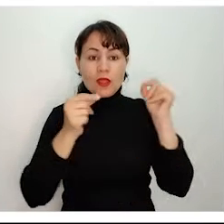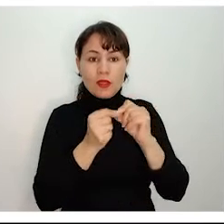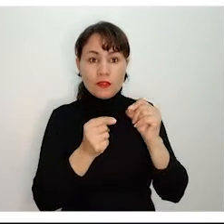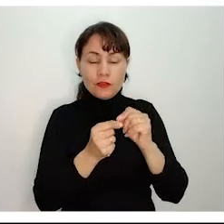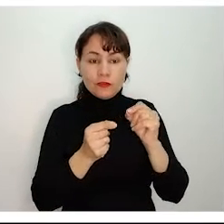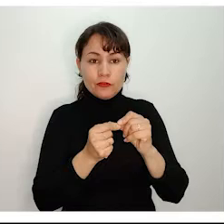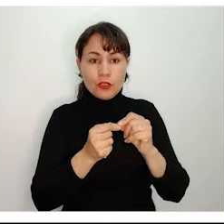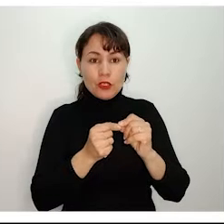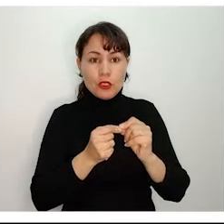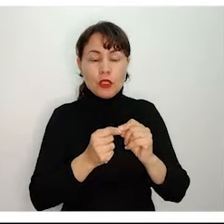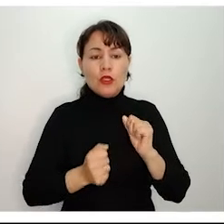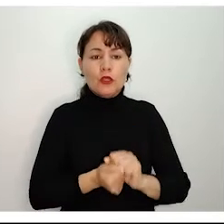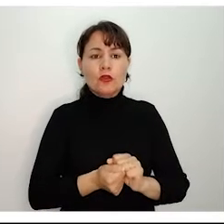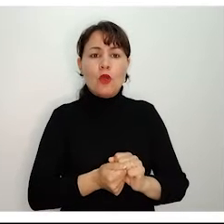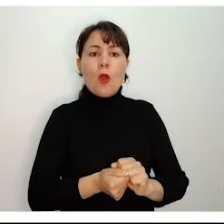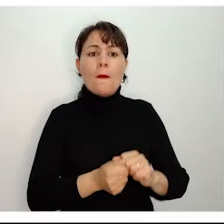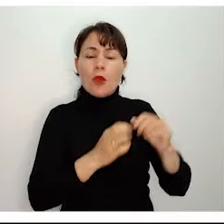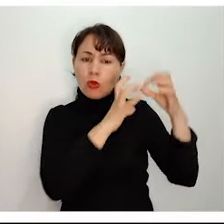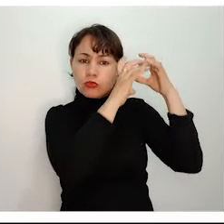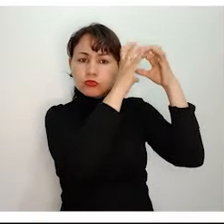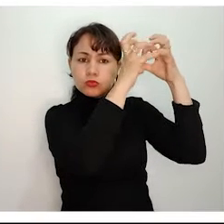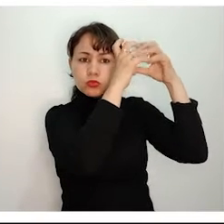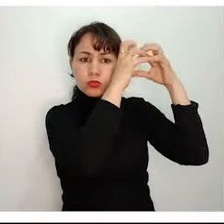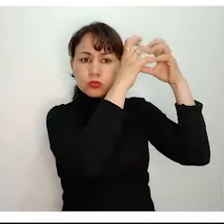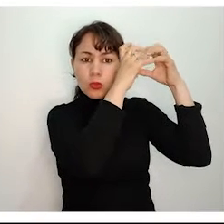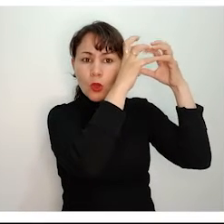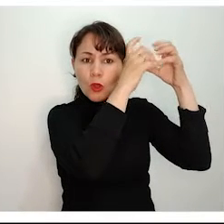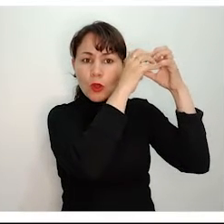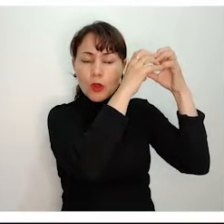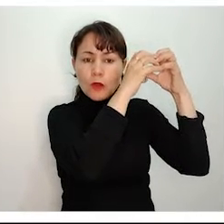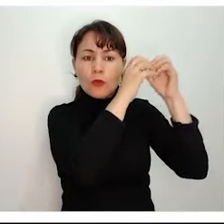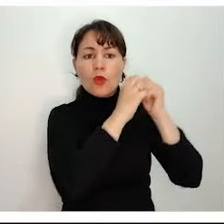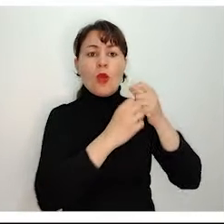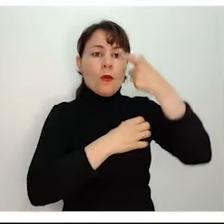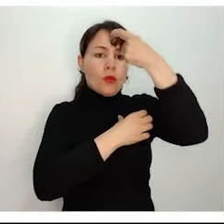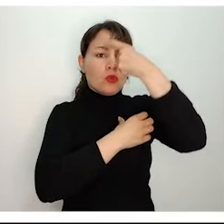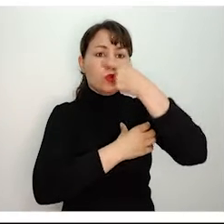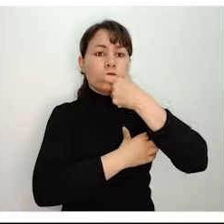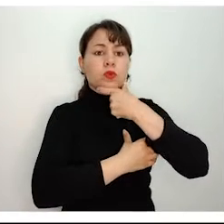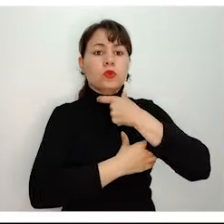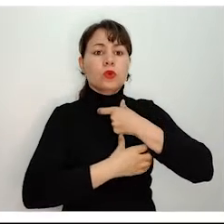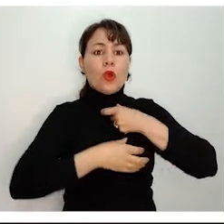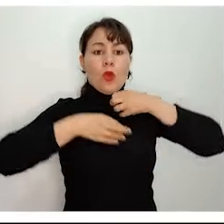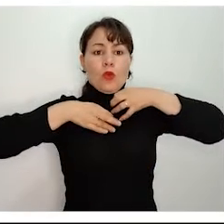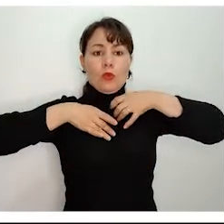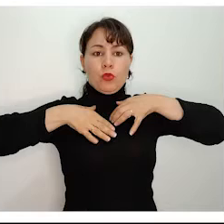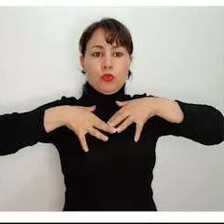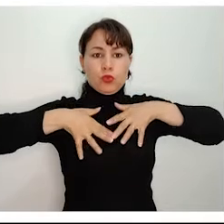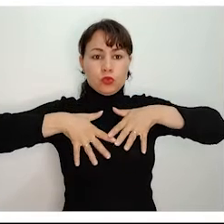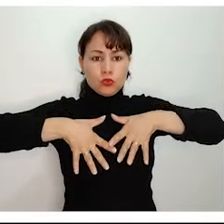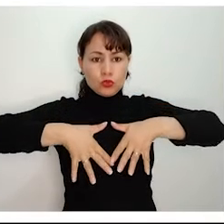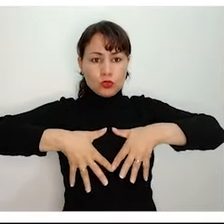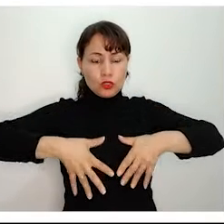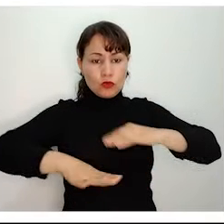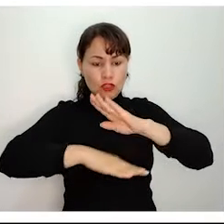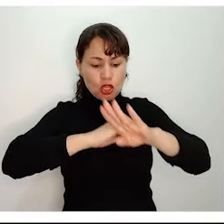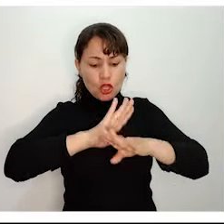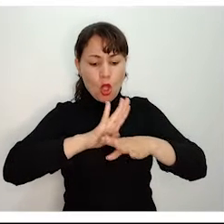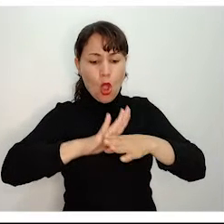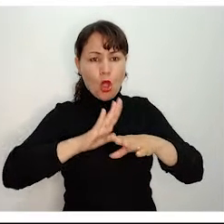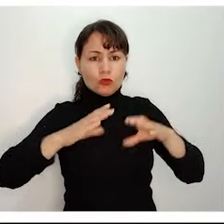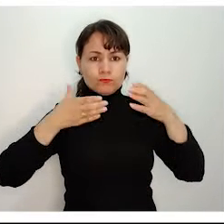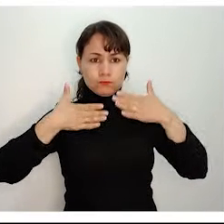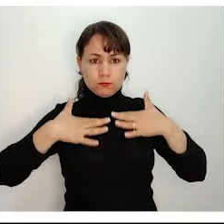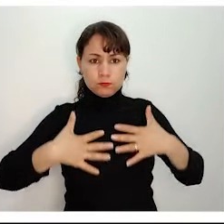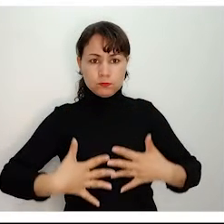nervoso, ele é composto pelo nosso encéfalo, pela nossa medula e pelos nervos que estão em